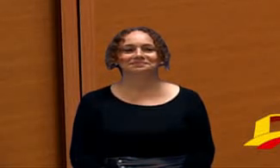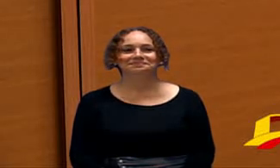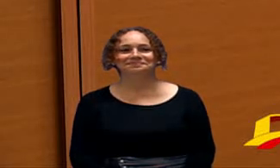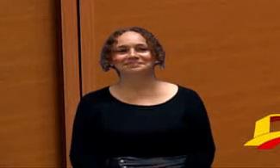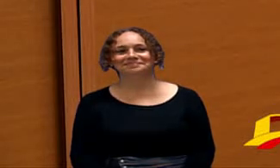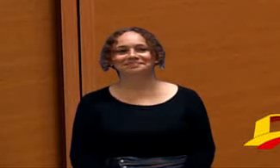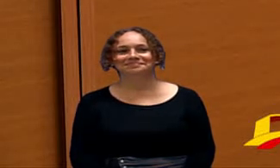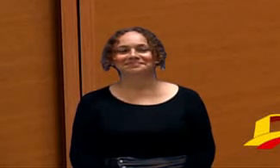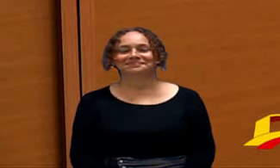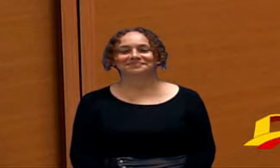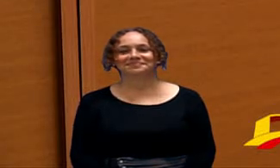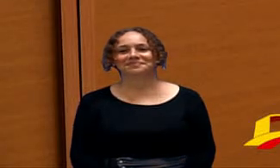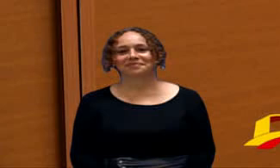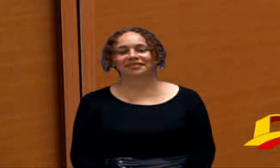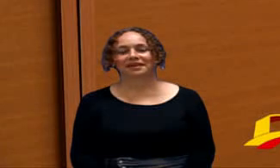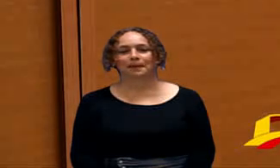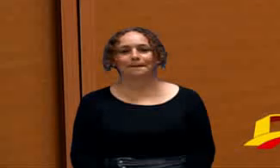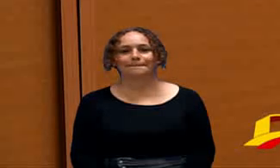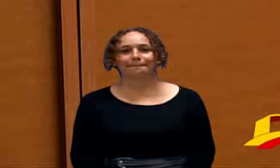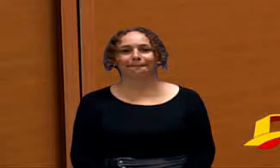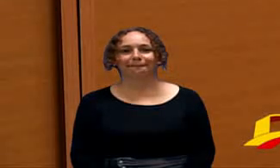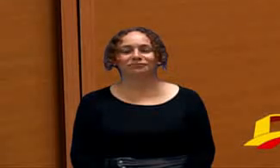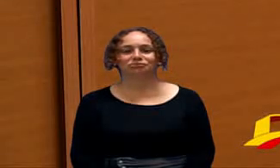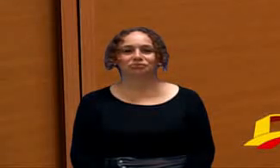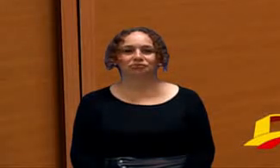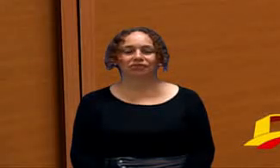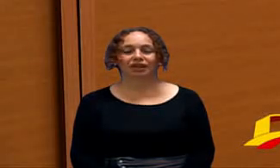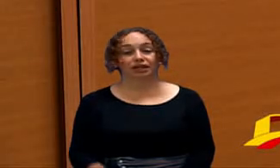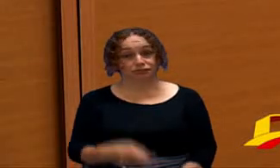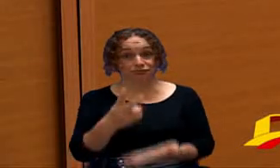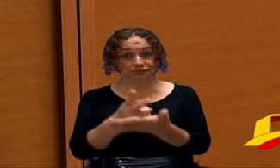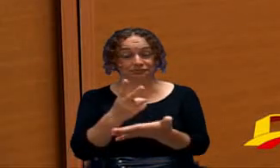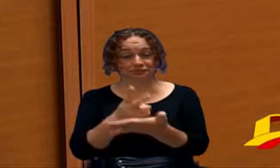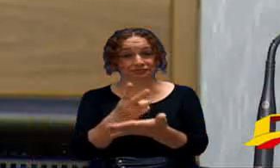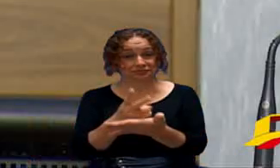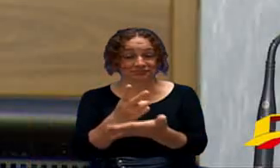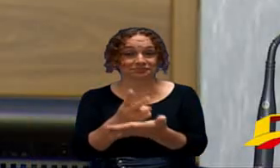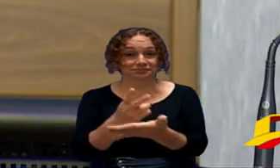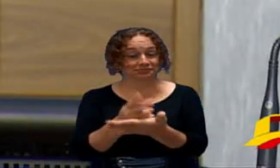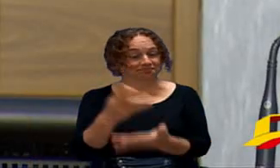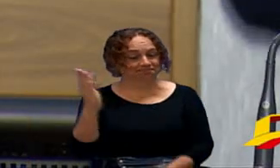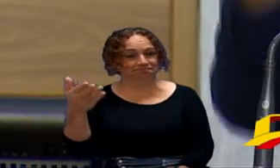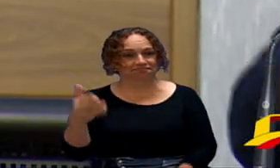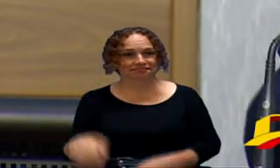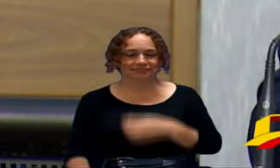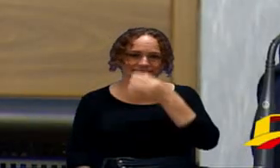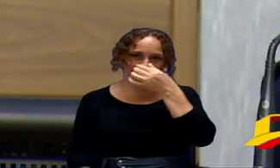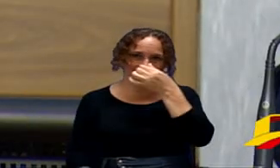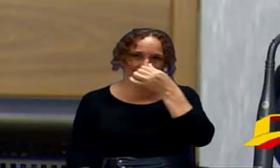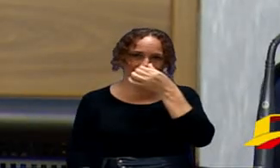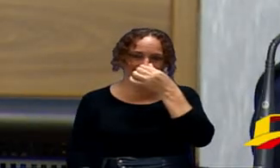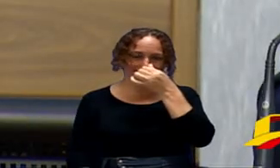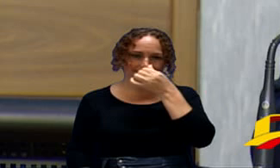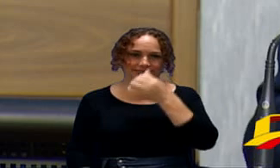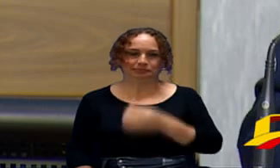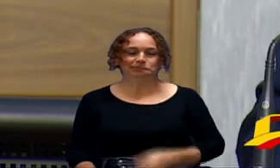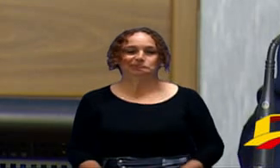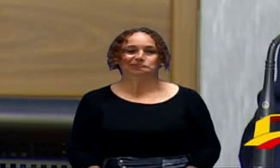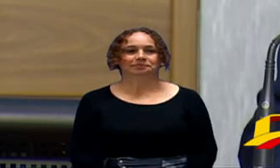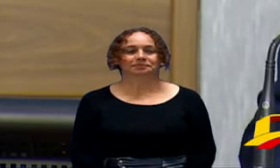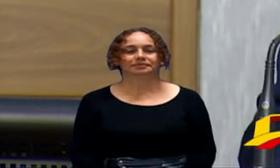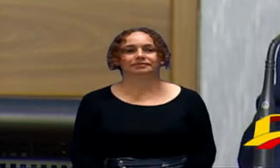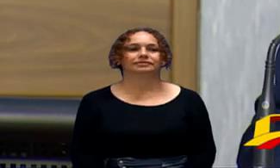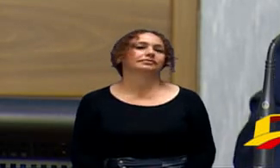Bom, vamos dar a sequência, então, como estava sendo feito aqui nas mesas. Quem da mesa que vai falar? Sua mesa aí, deixa eu ver.